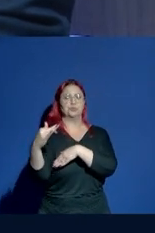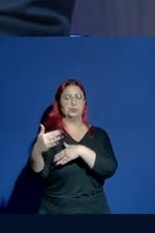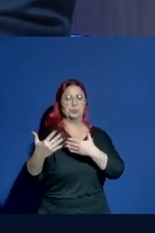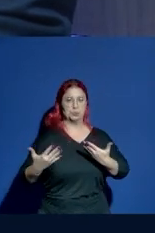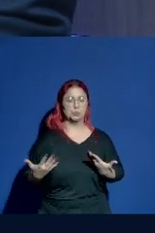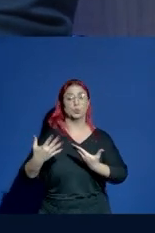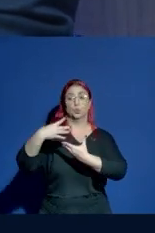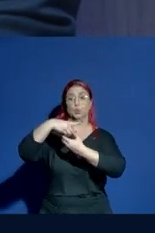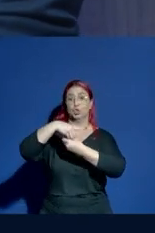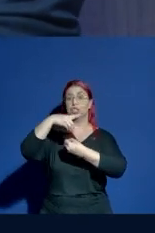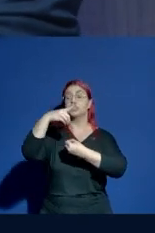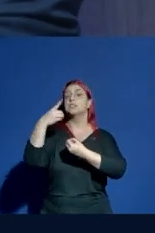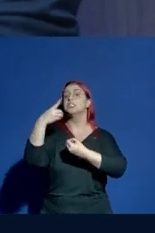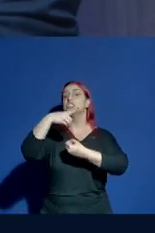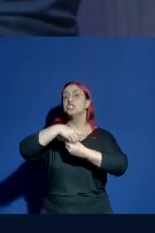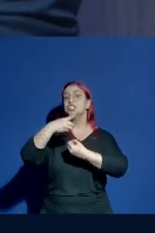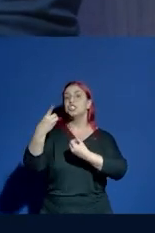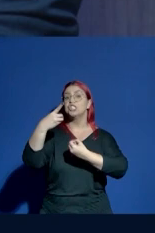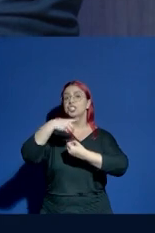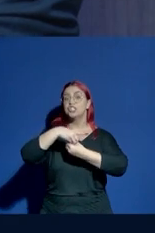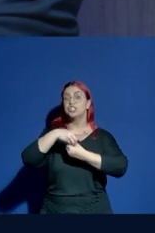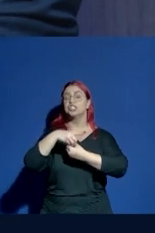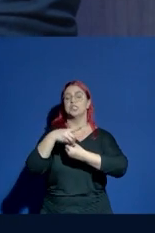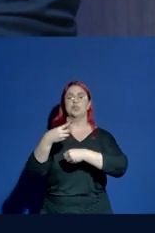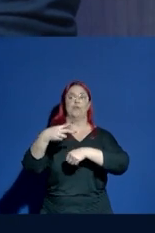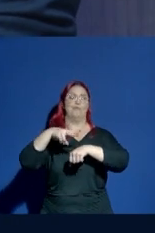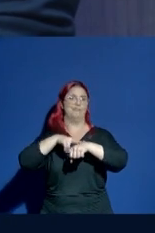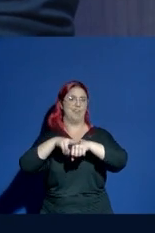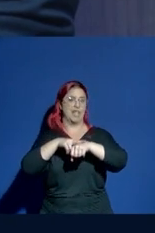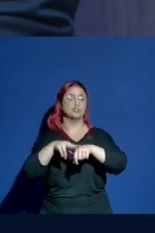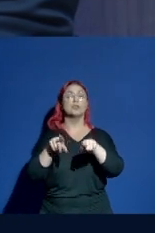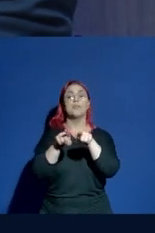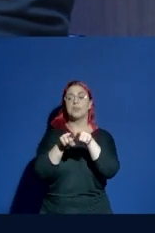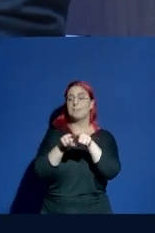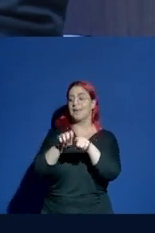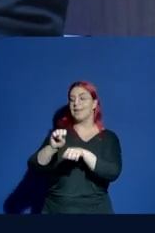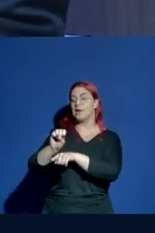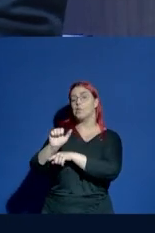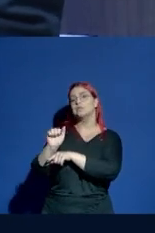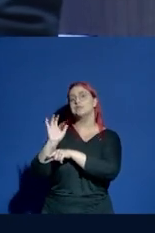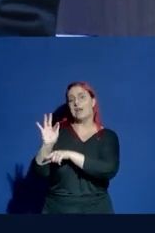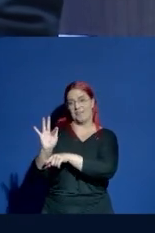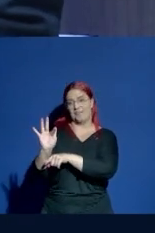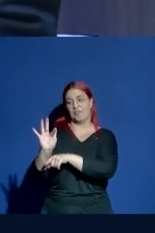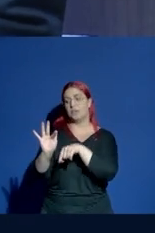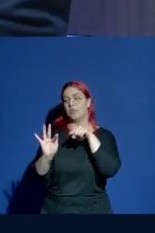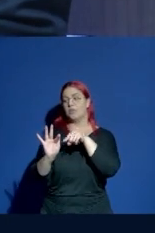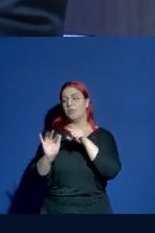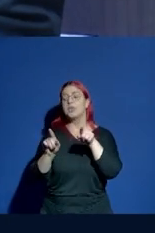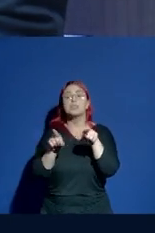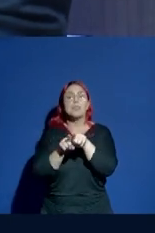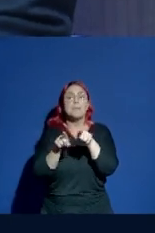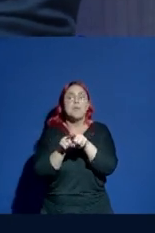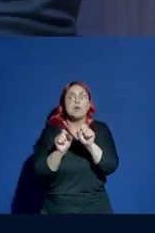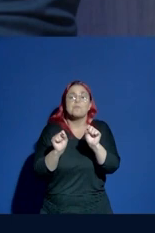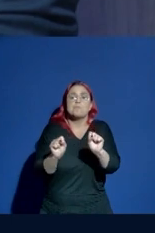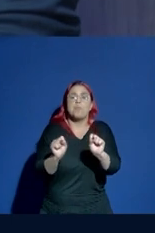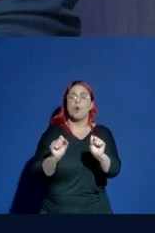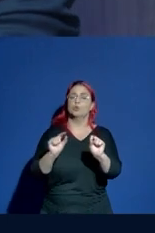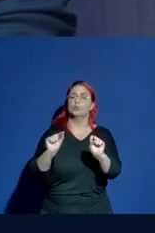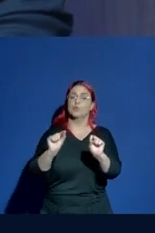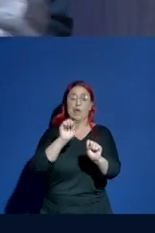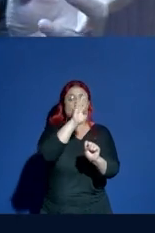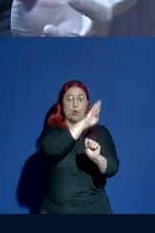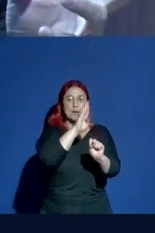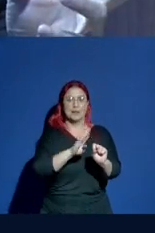diesel Verde no saf Há uma grande expectativa no mundo que o Brasil possa protagonizar também até